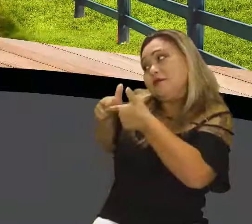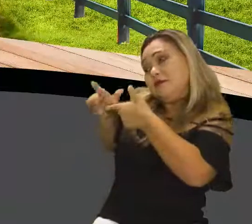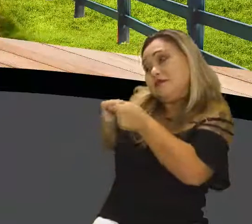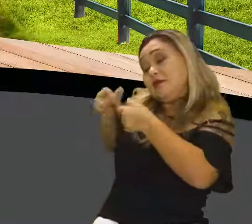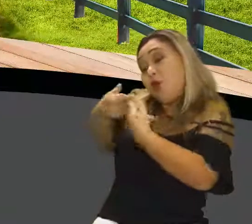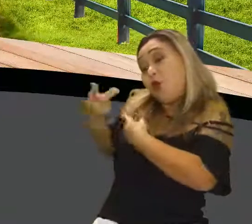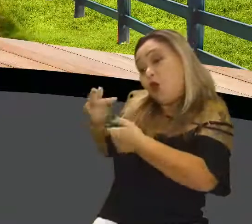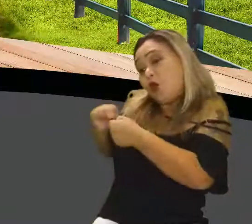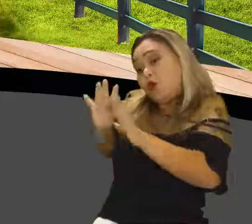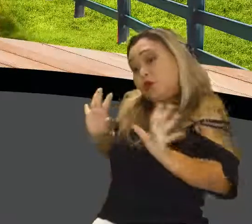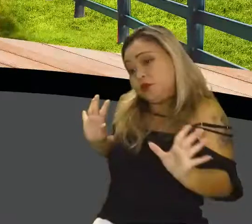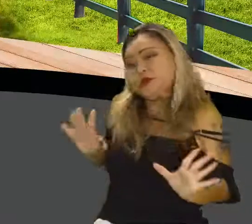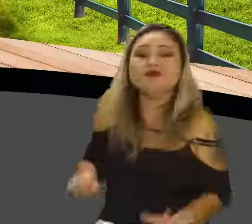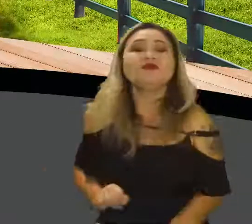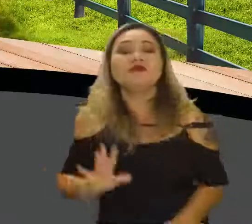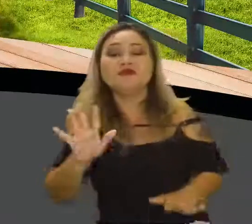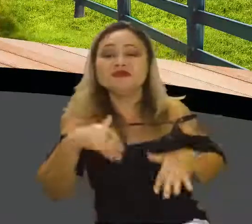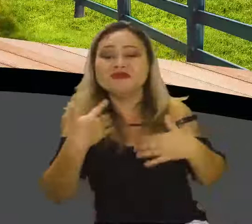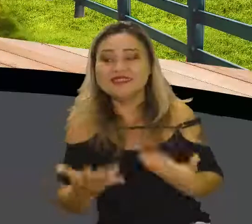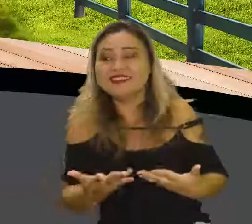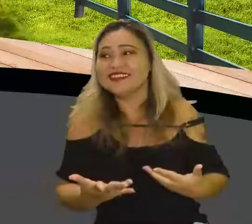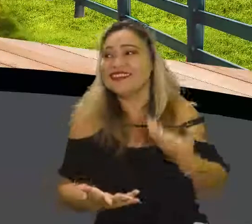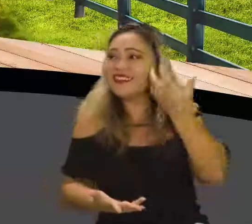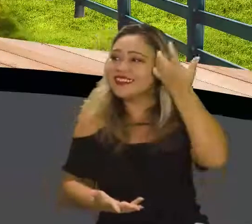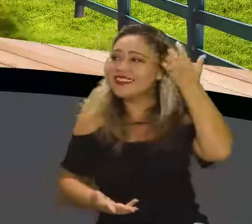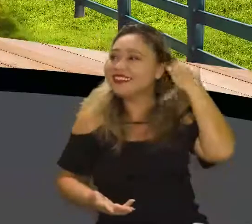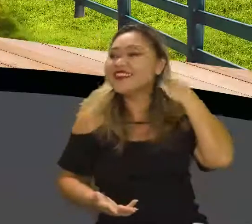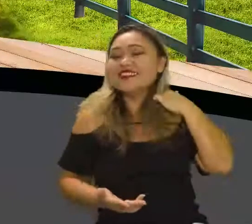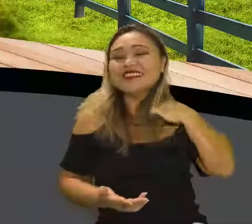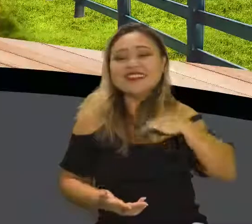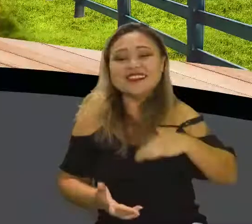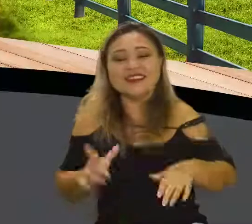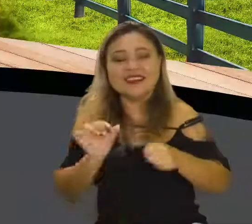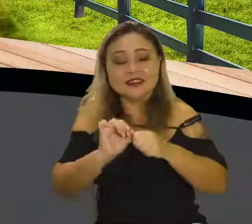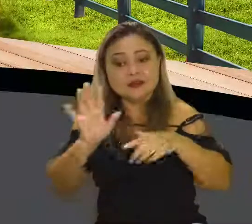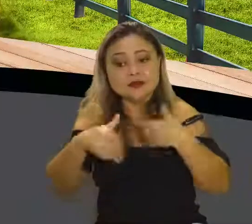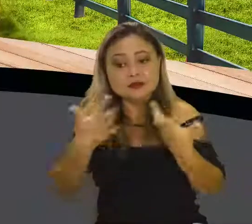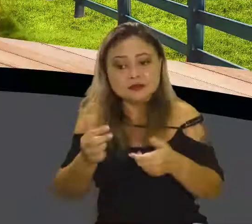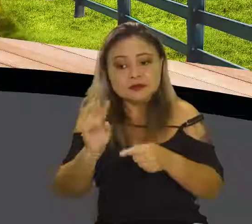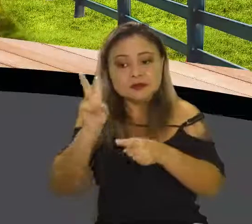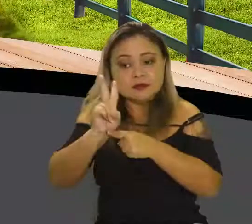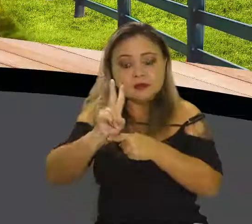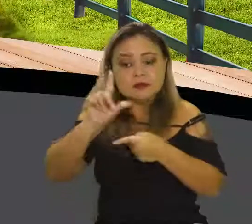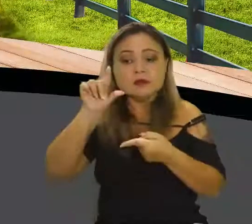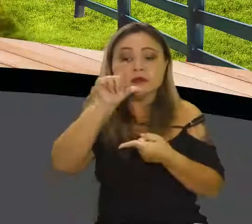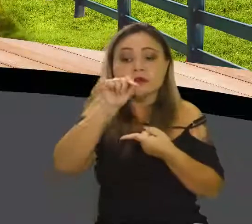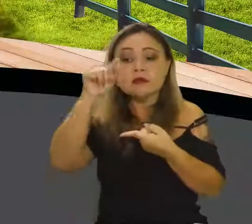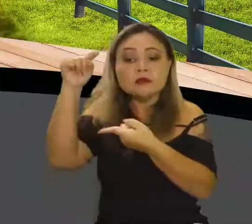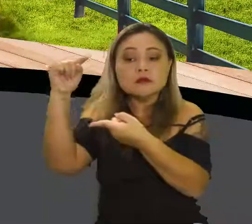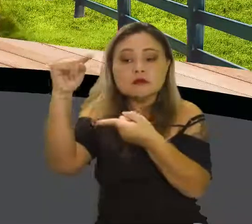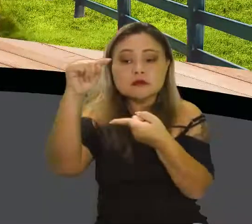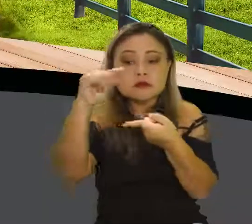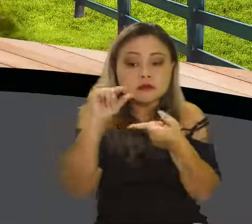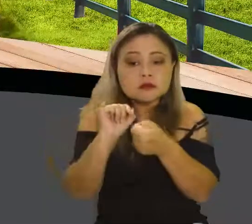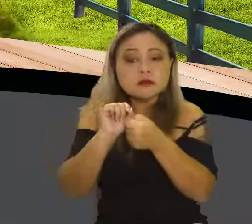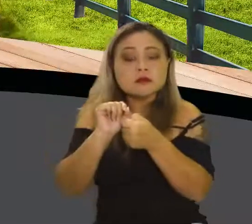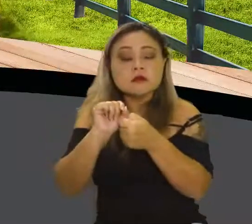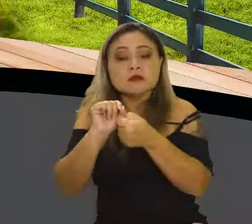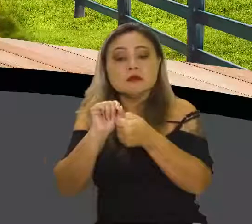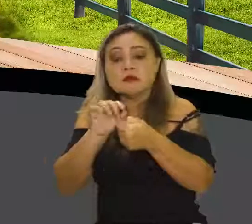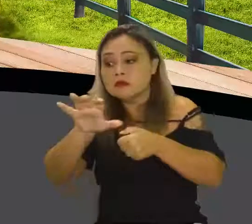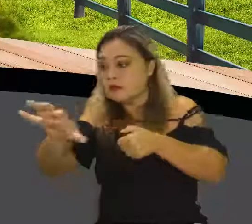nosso. Tá, olha só. Para quando a gente vai fazer a criação de codorna, meus queridos,